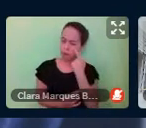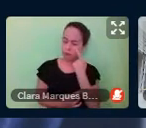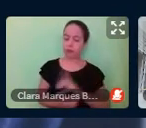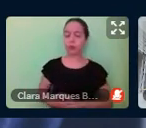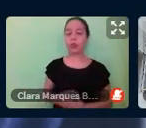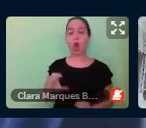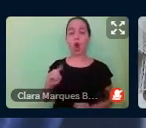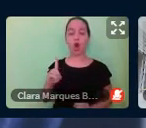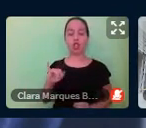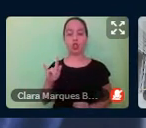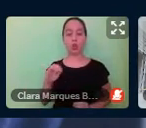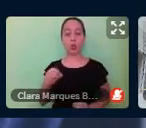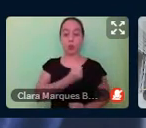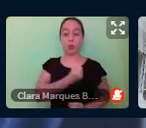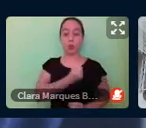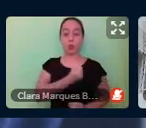código de vaga 010,